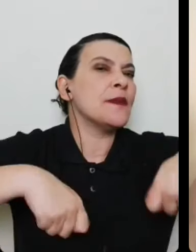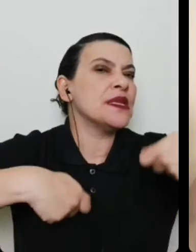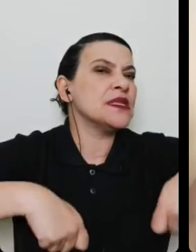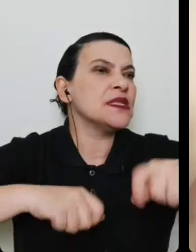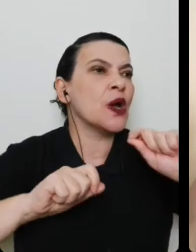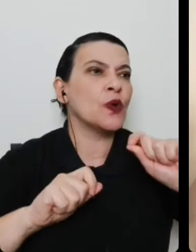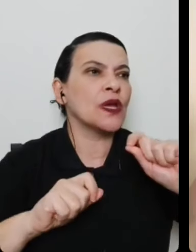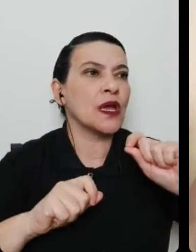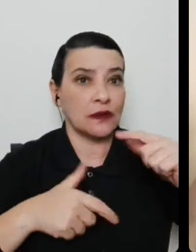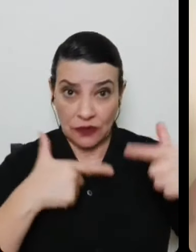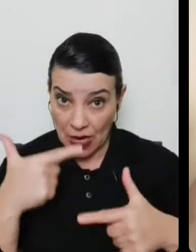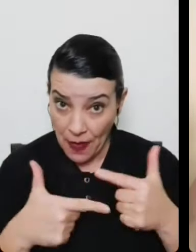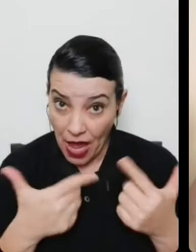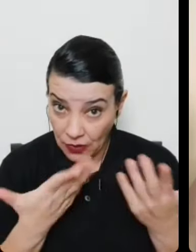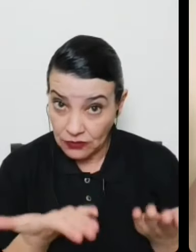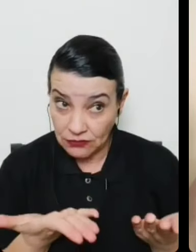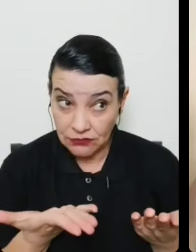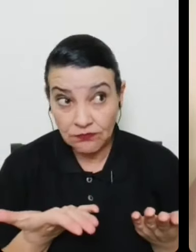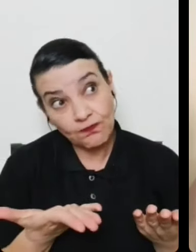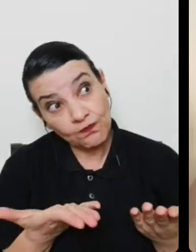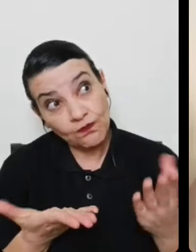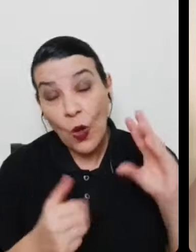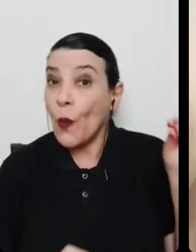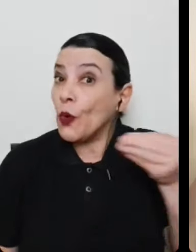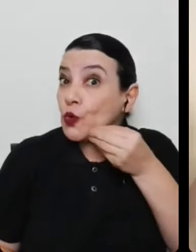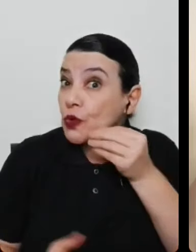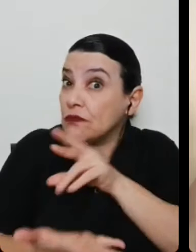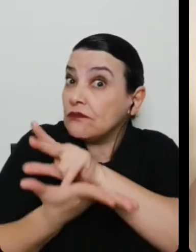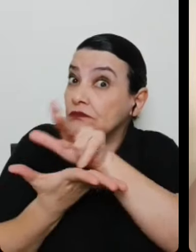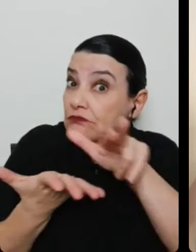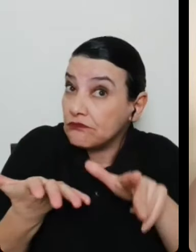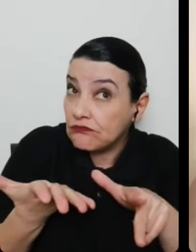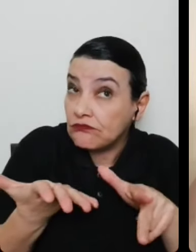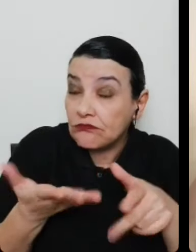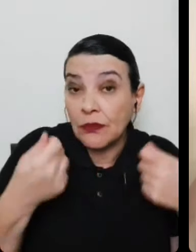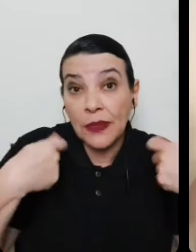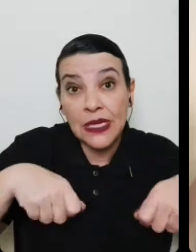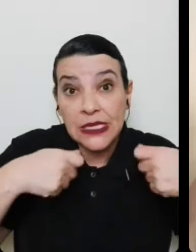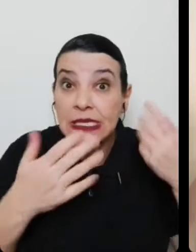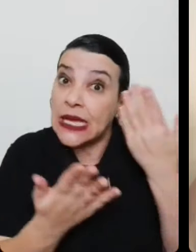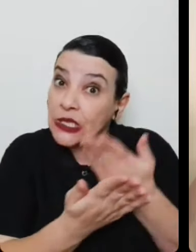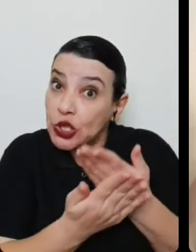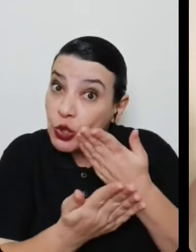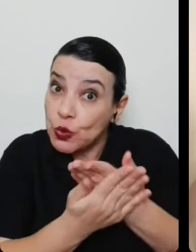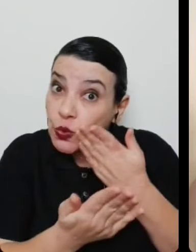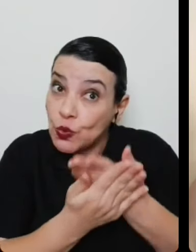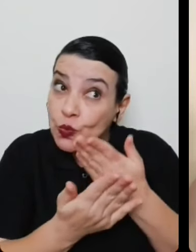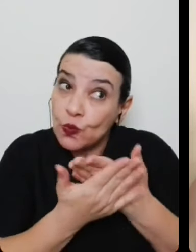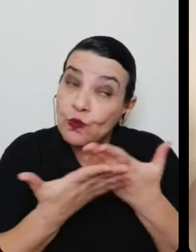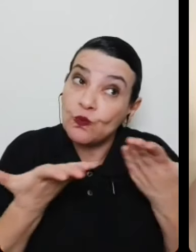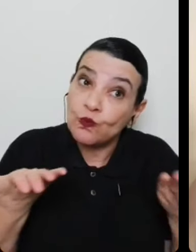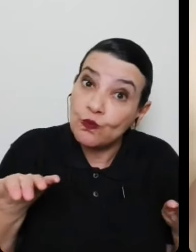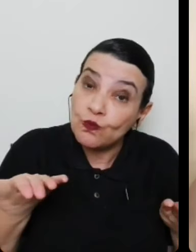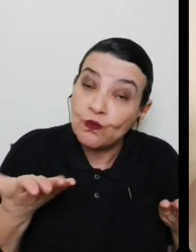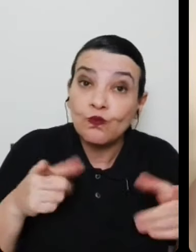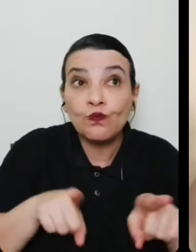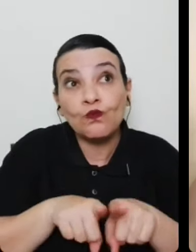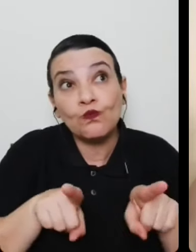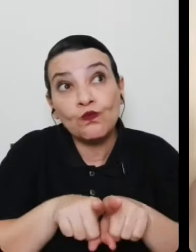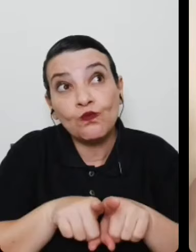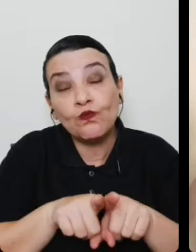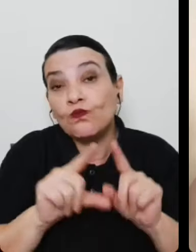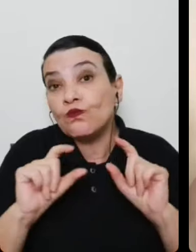De um trabalho? De oportunidades? De estudo? de uma relação